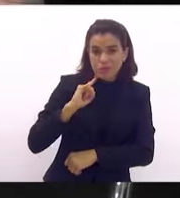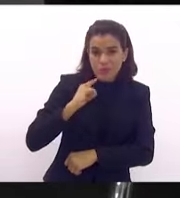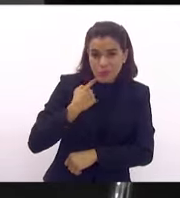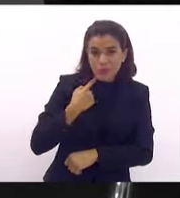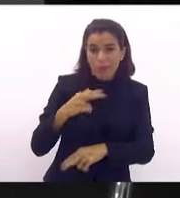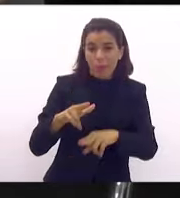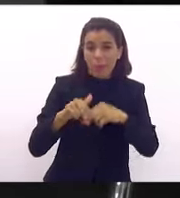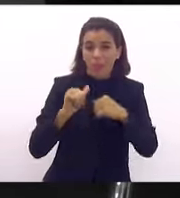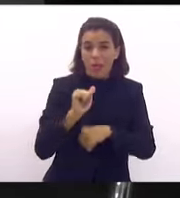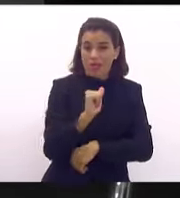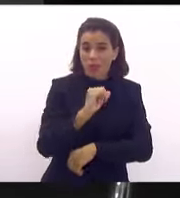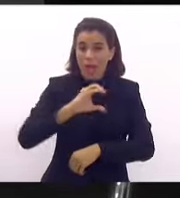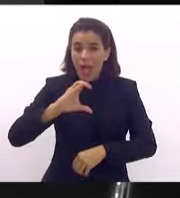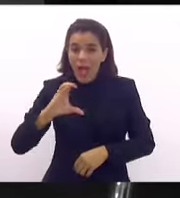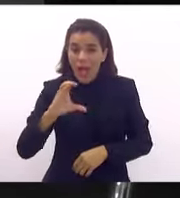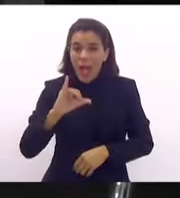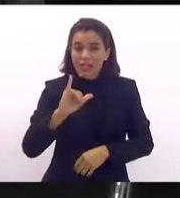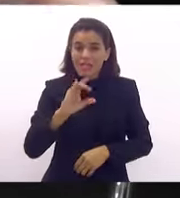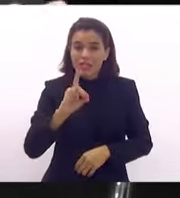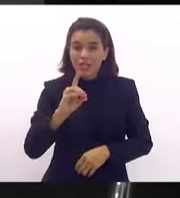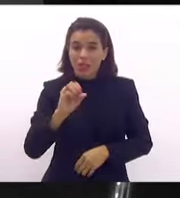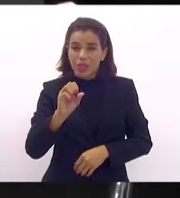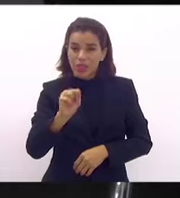dos ácidos que o esgoto